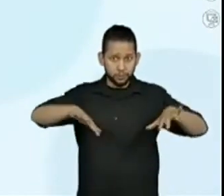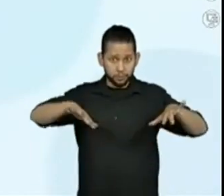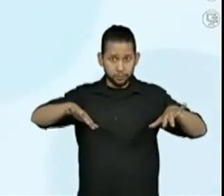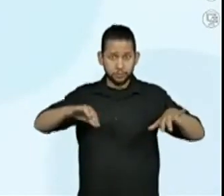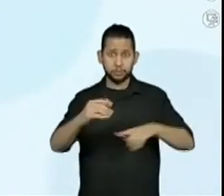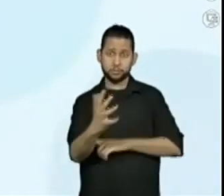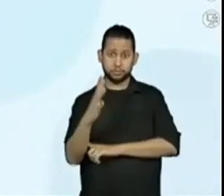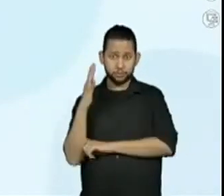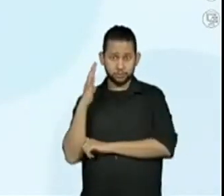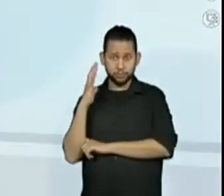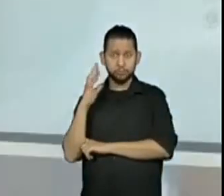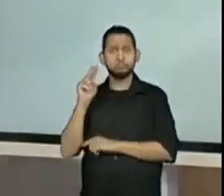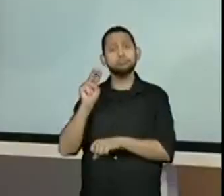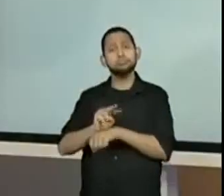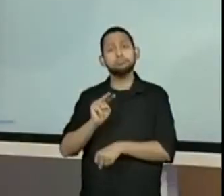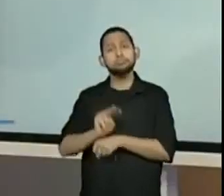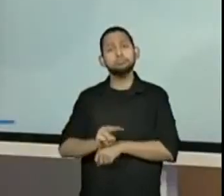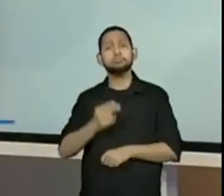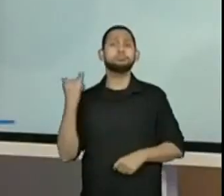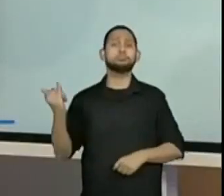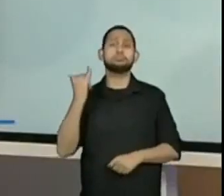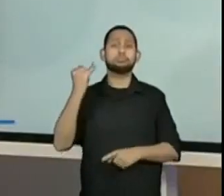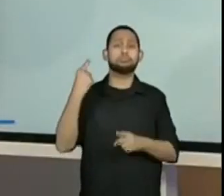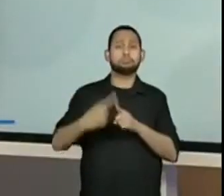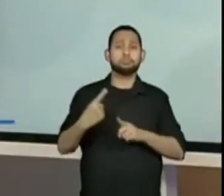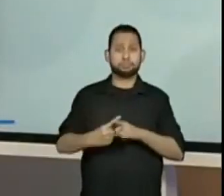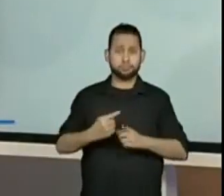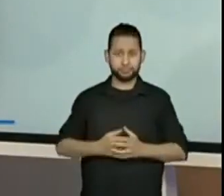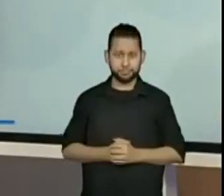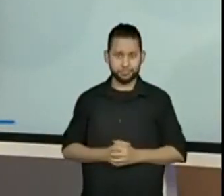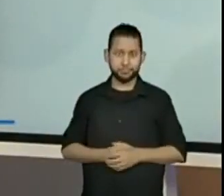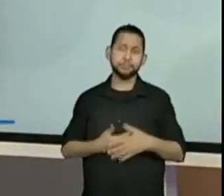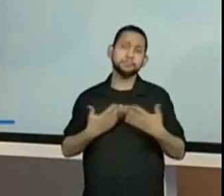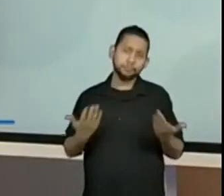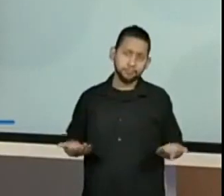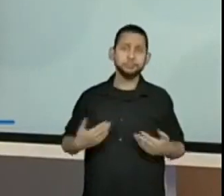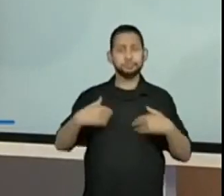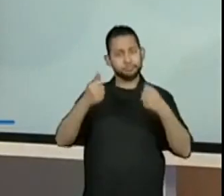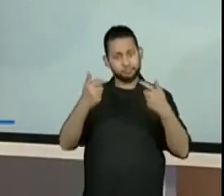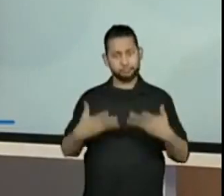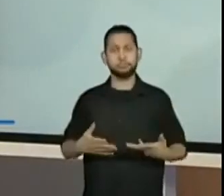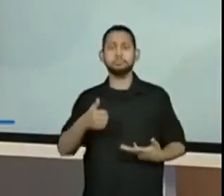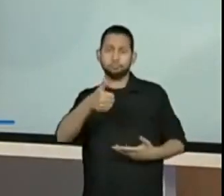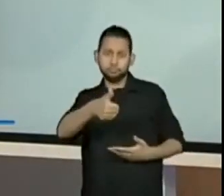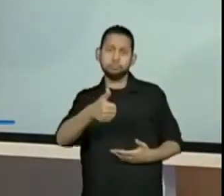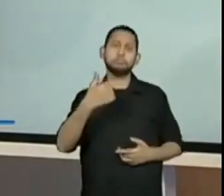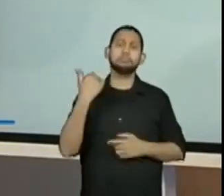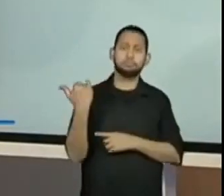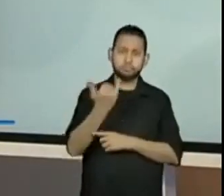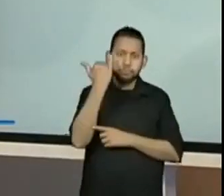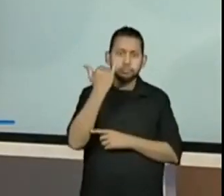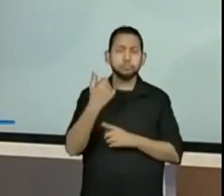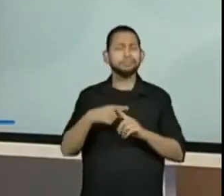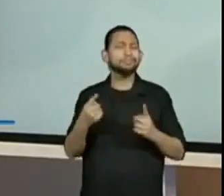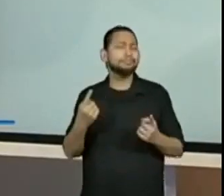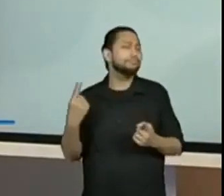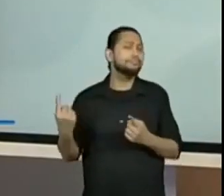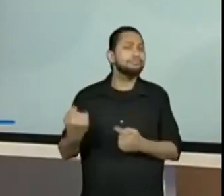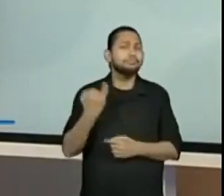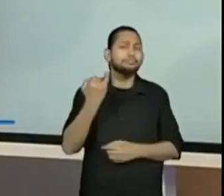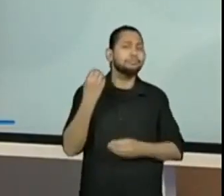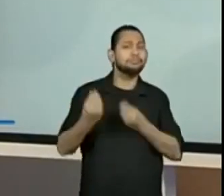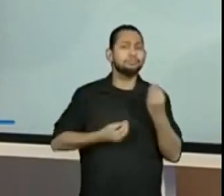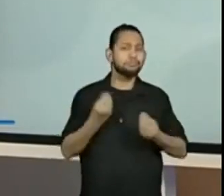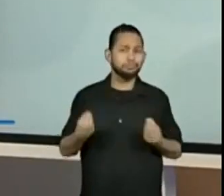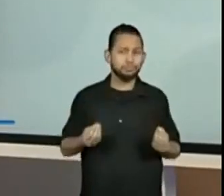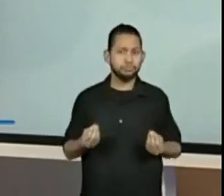nós falamos que elas são importantes, mas são importantes de que maneira especificamente? A gente vai entrar